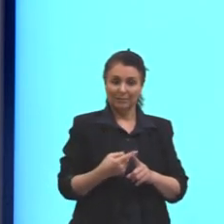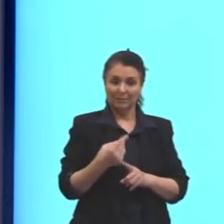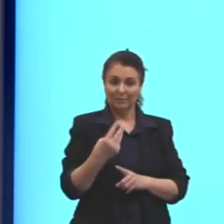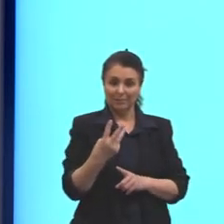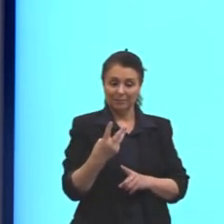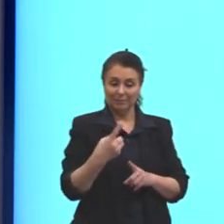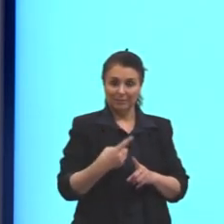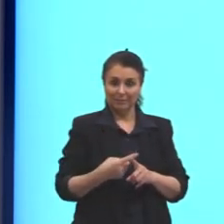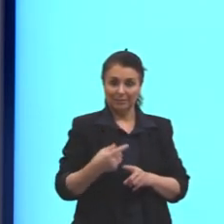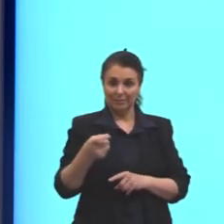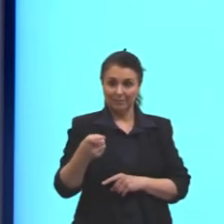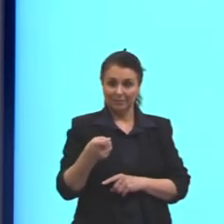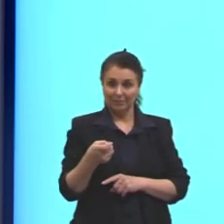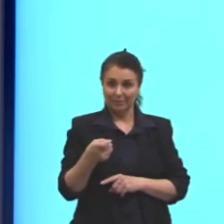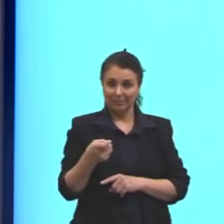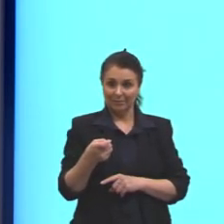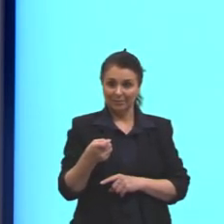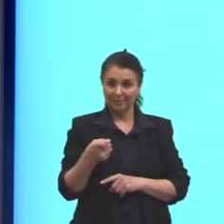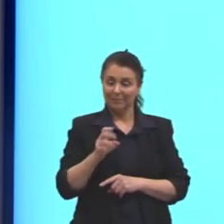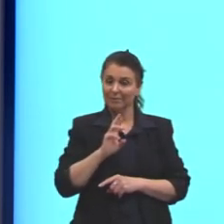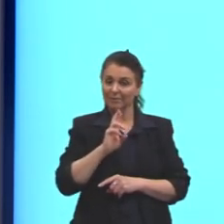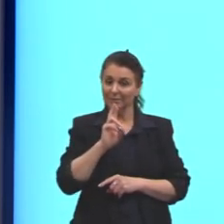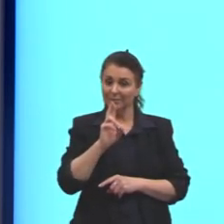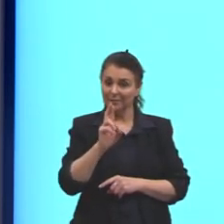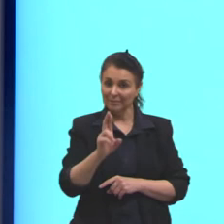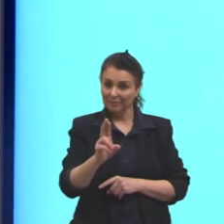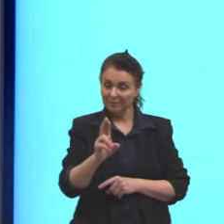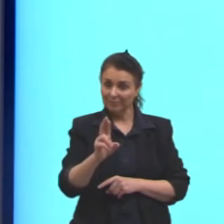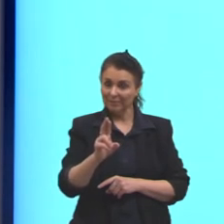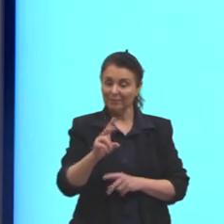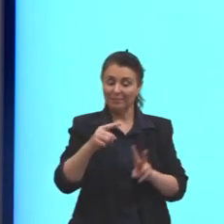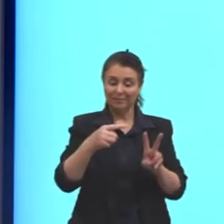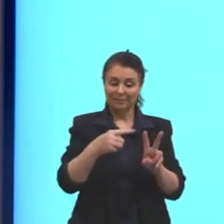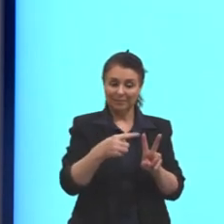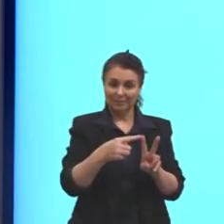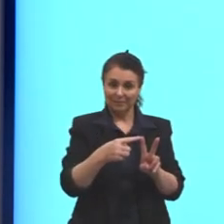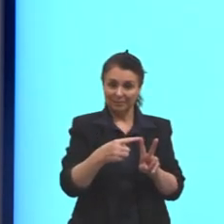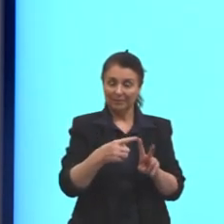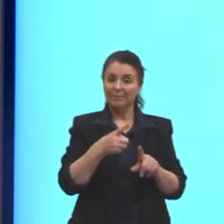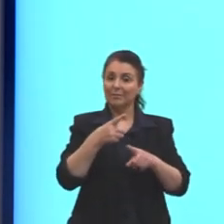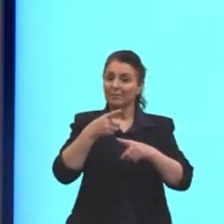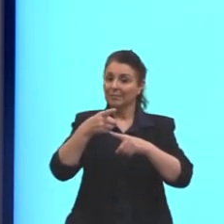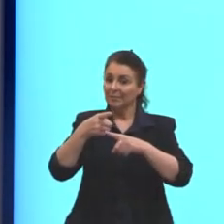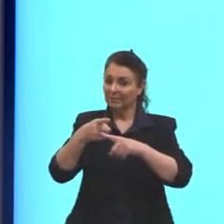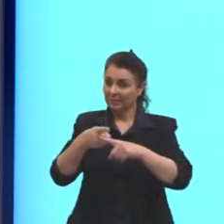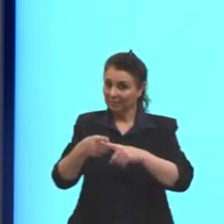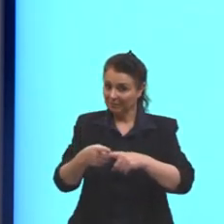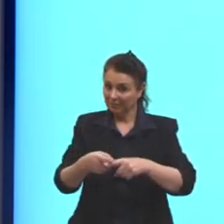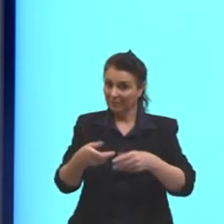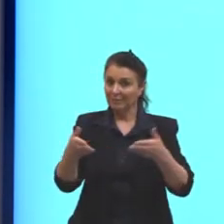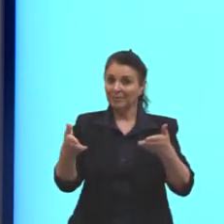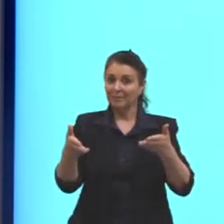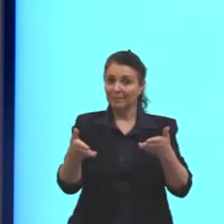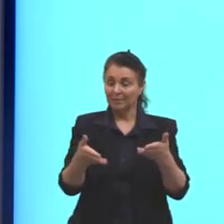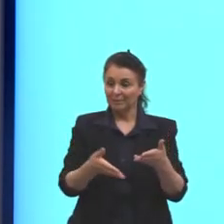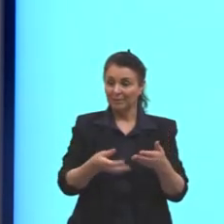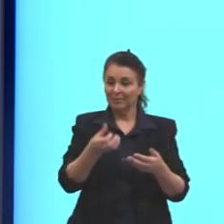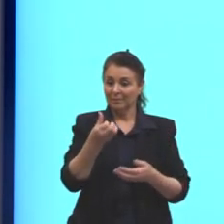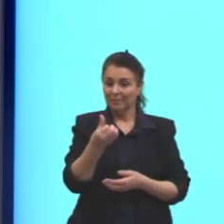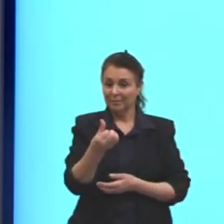vezes x que foi o resultado das nossas raízes multiplicam nesses termos nós temos